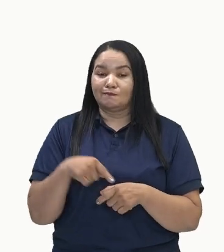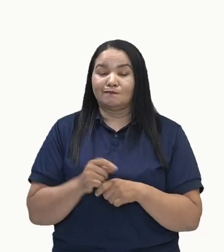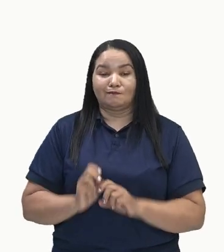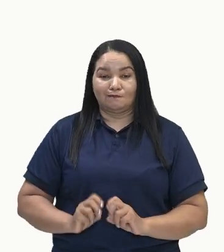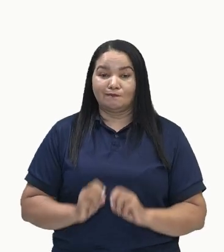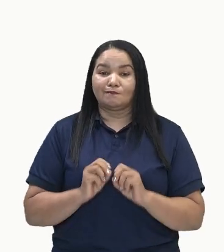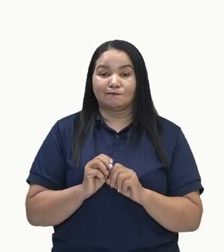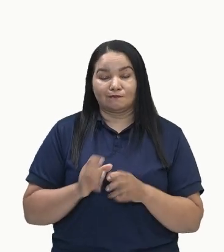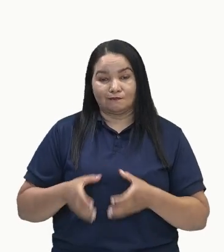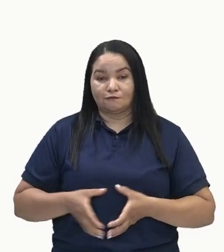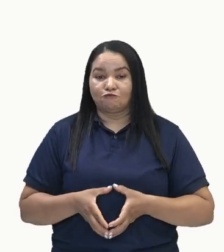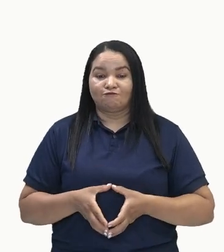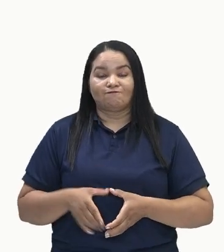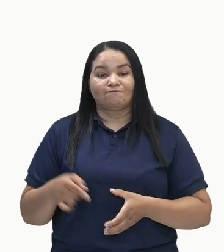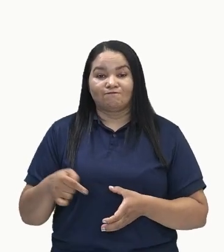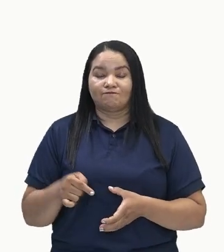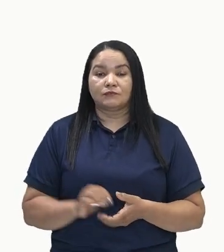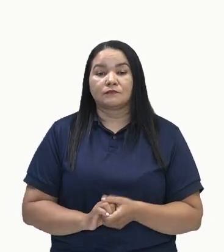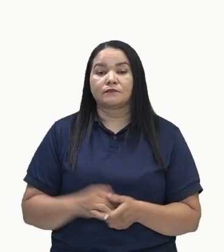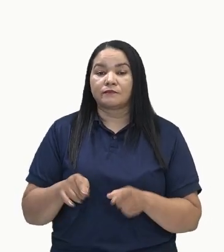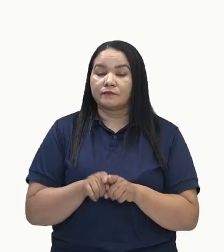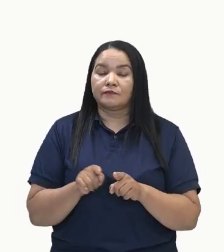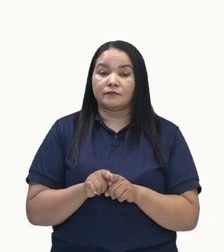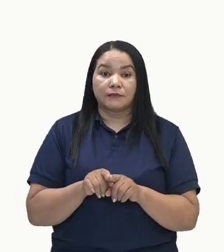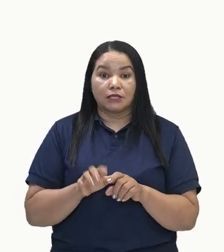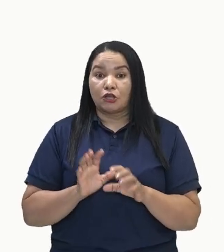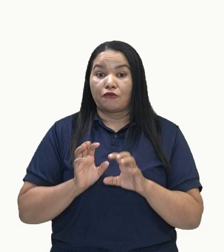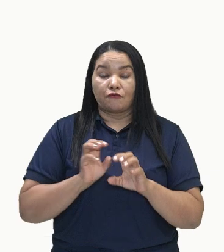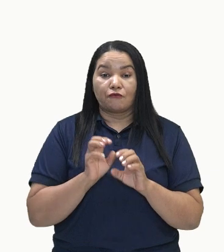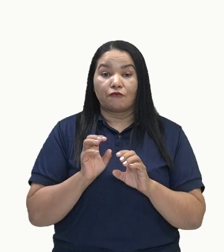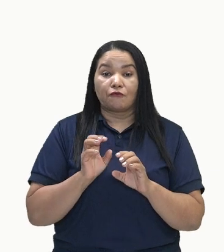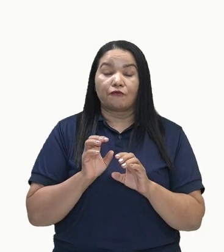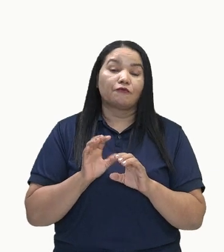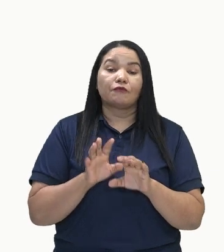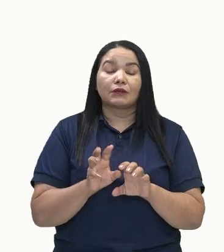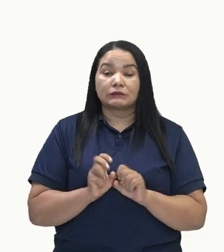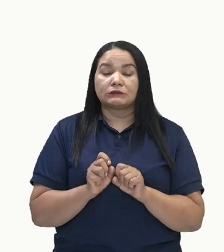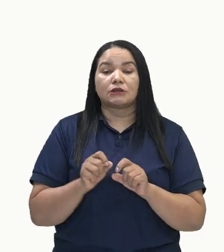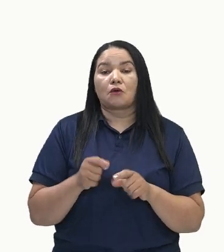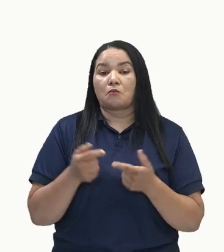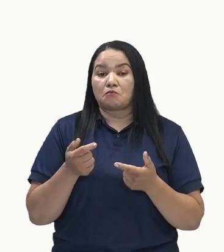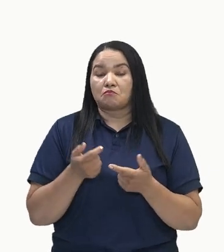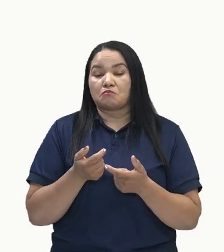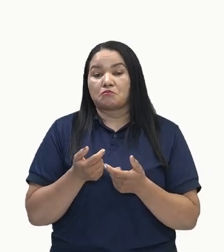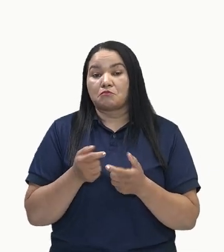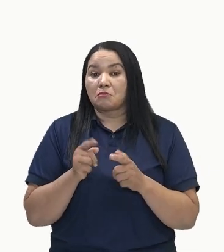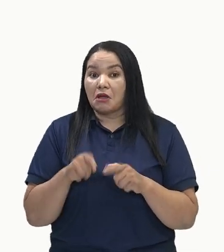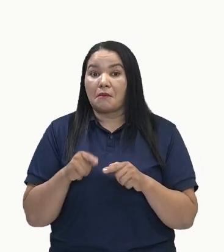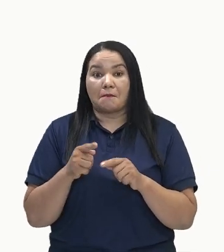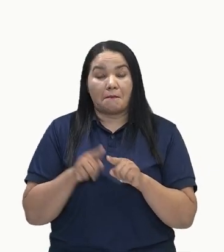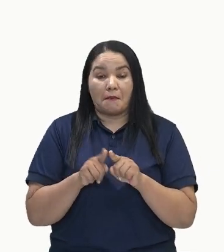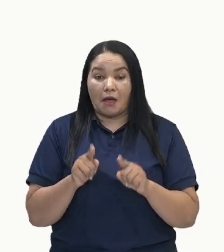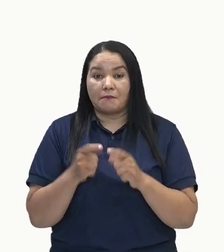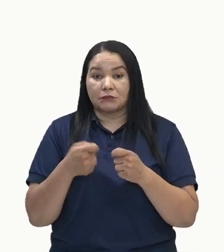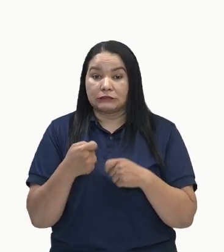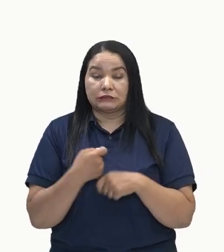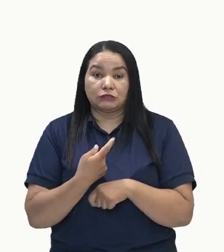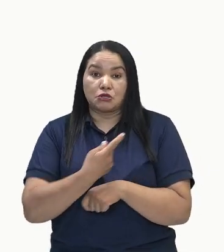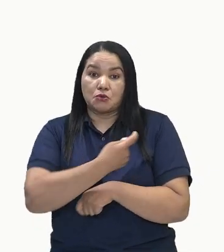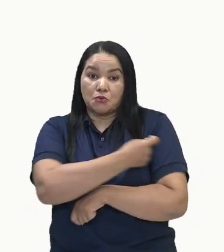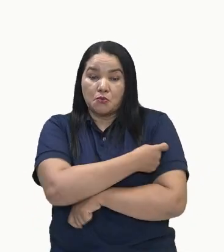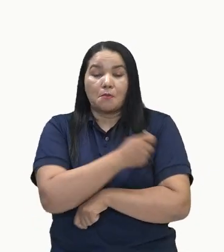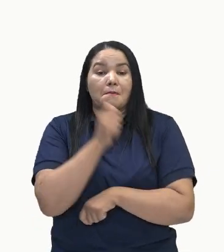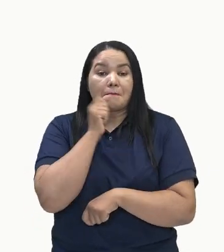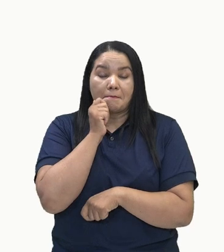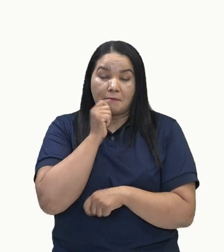A infecção pelo HPV é muito comum e a vacinação de mulheres, né,